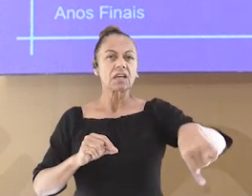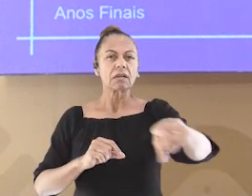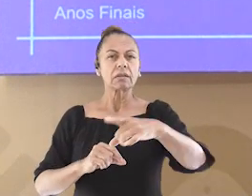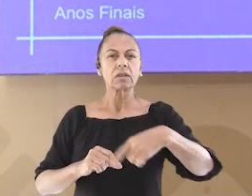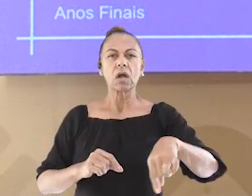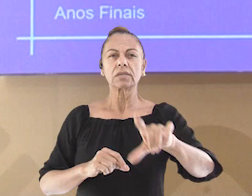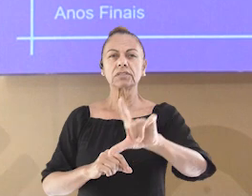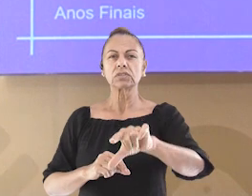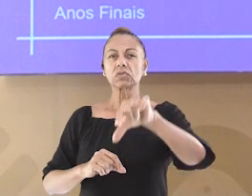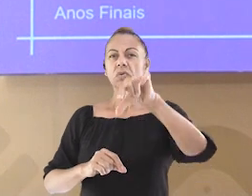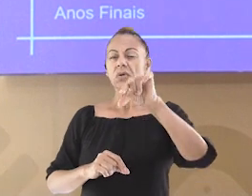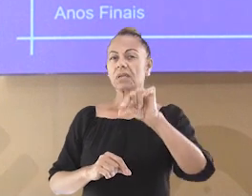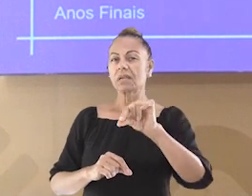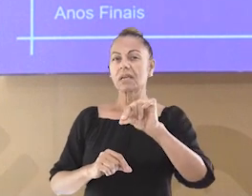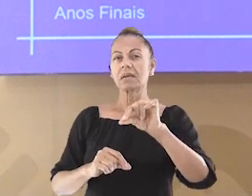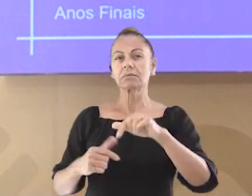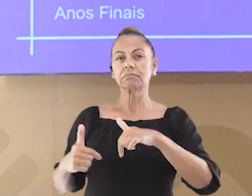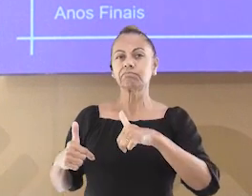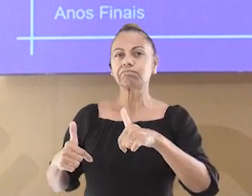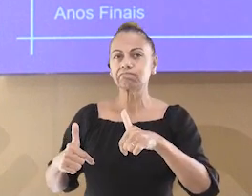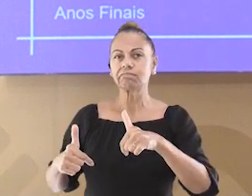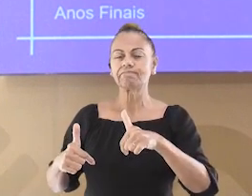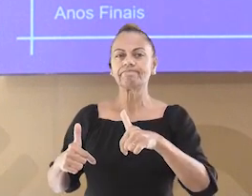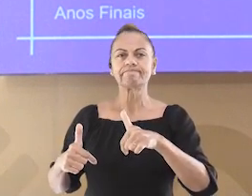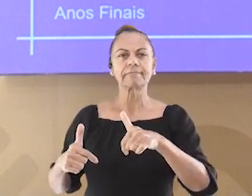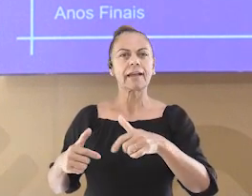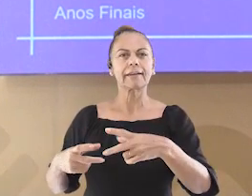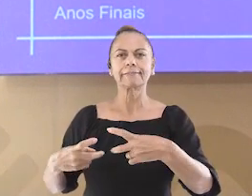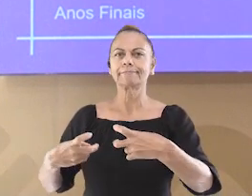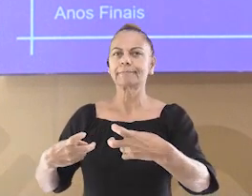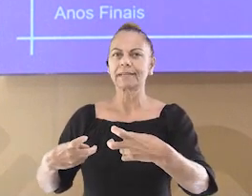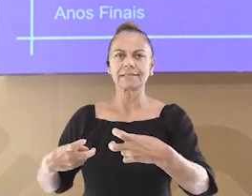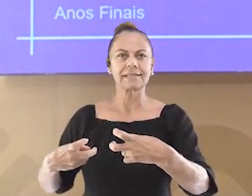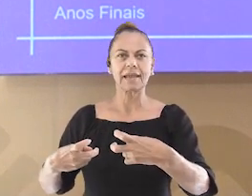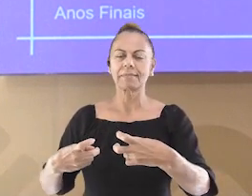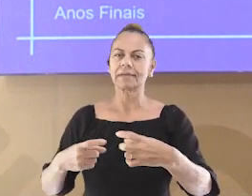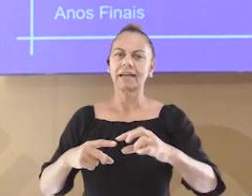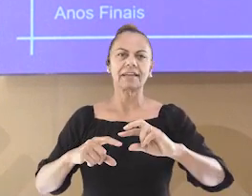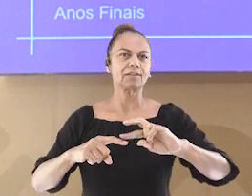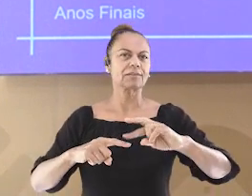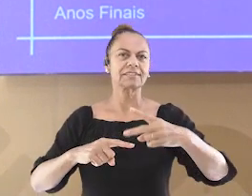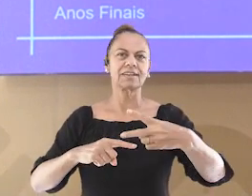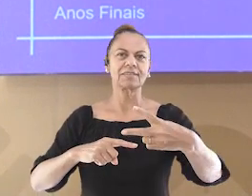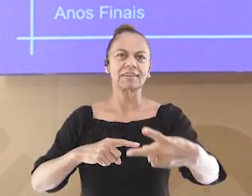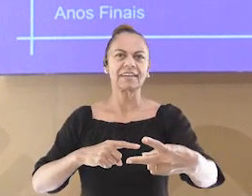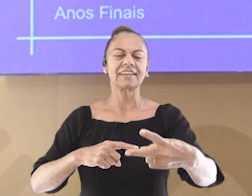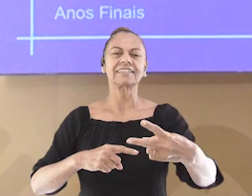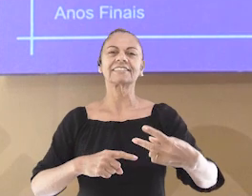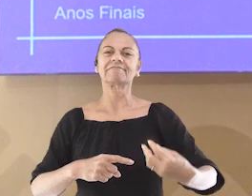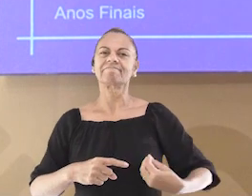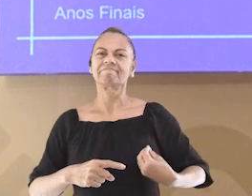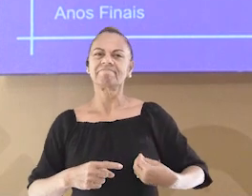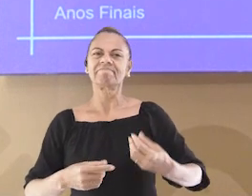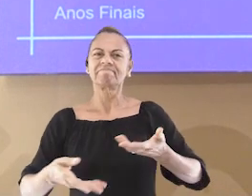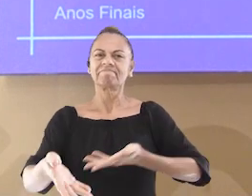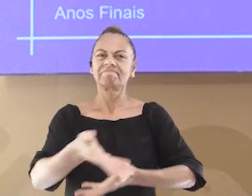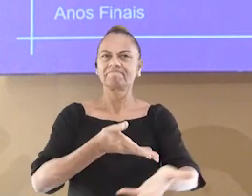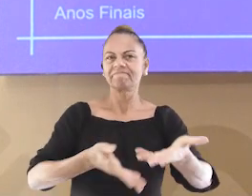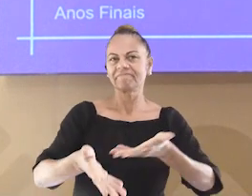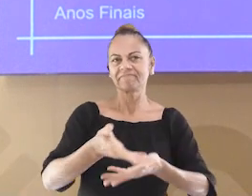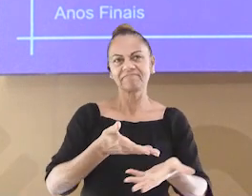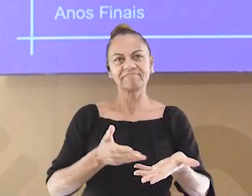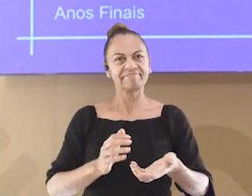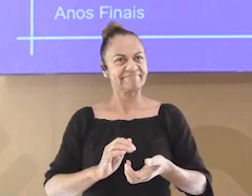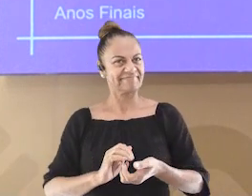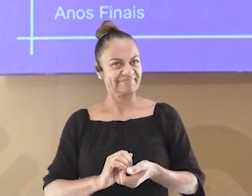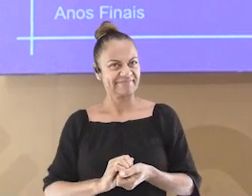lá estão elas organizando a vida e os relacionamentos. Antes de iniciar a nossa aula, você não pode esquecer